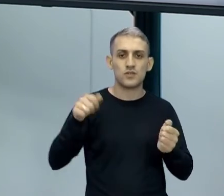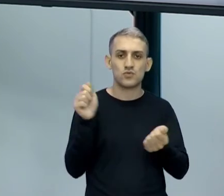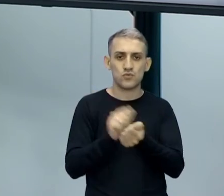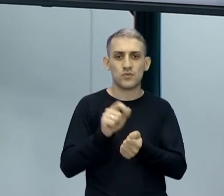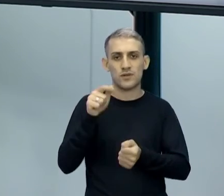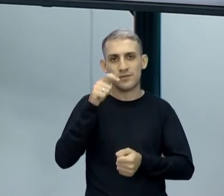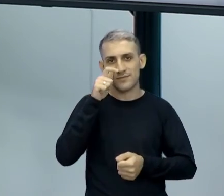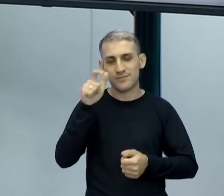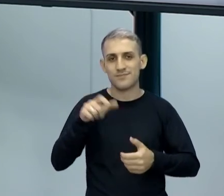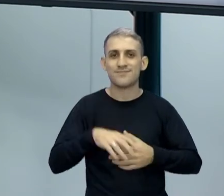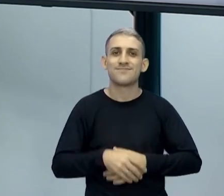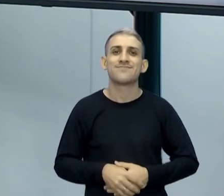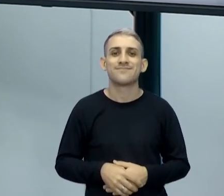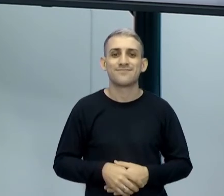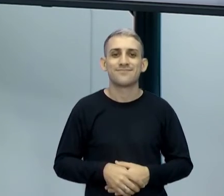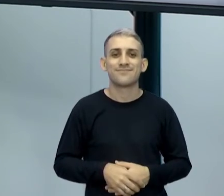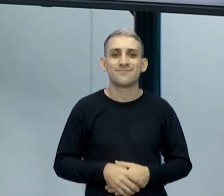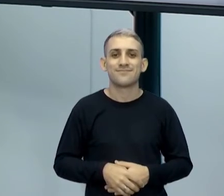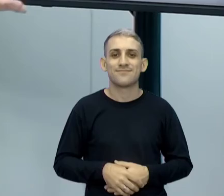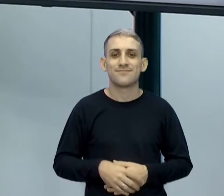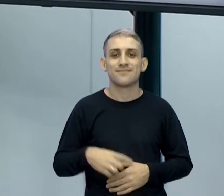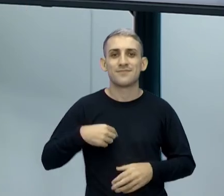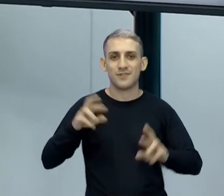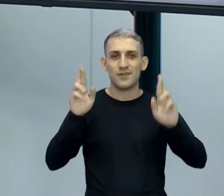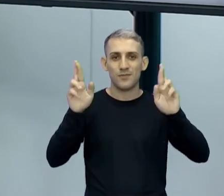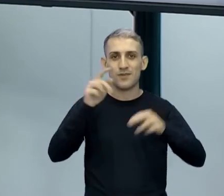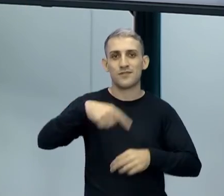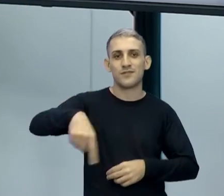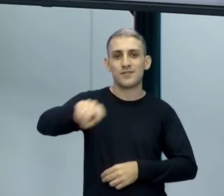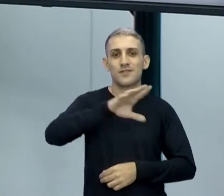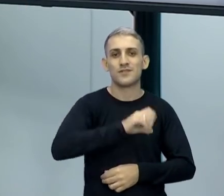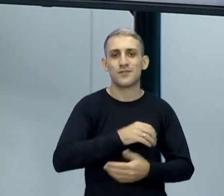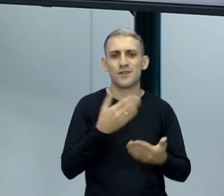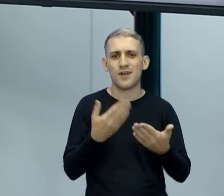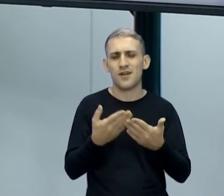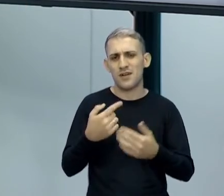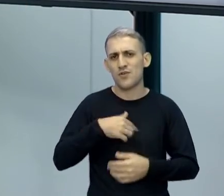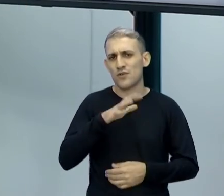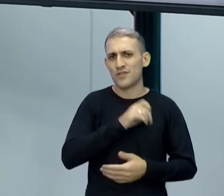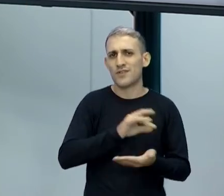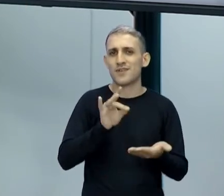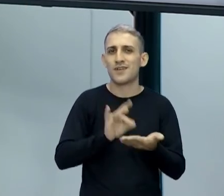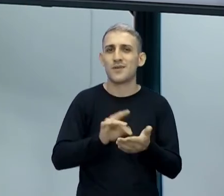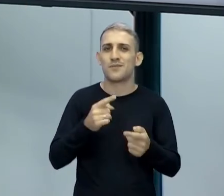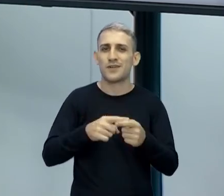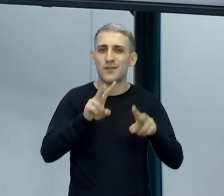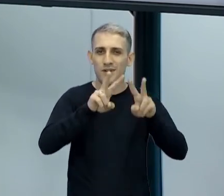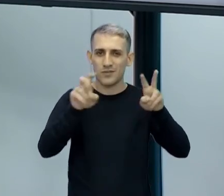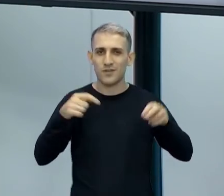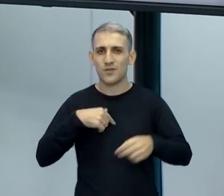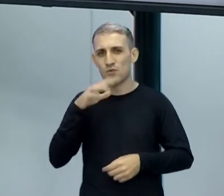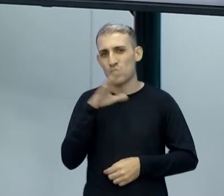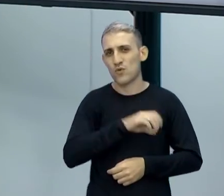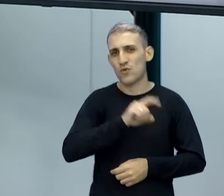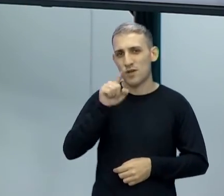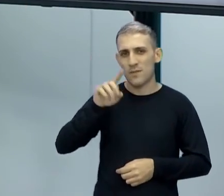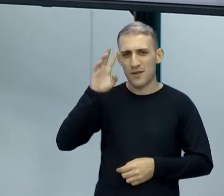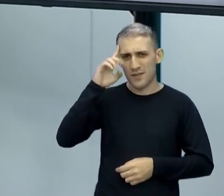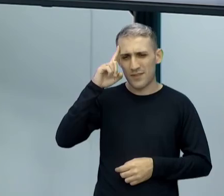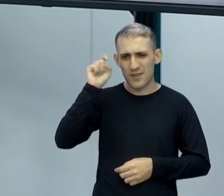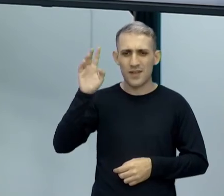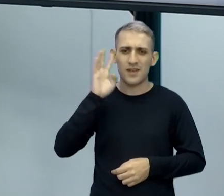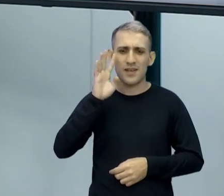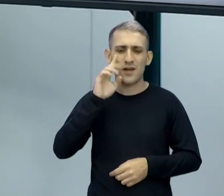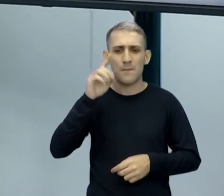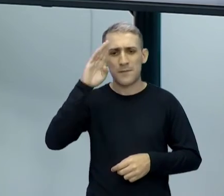muito interessante. Tá certo? Bom, gente, espero que vocês tenham gostado. Eu gostei bastante, eu gosto de falar de fluxograma. Eu acho que é uma ideia muito legal, principalmente